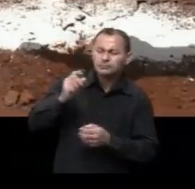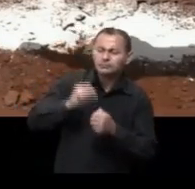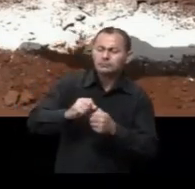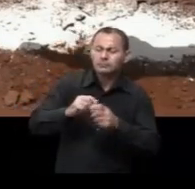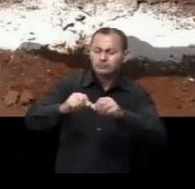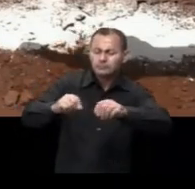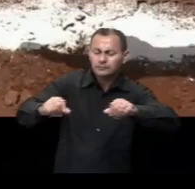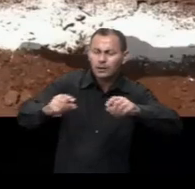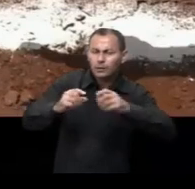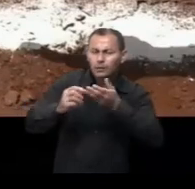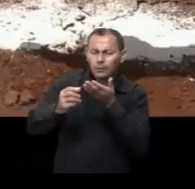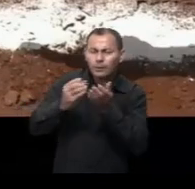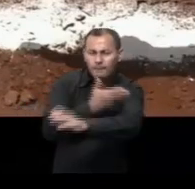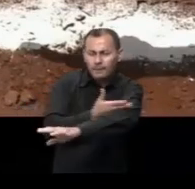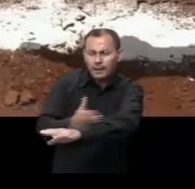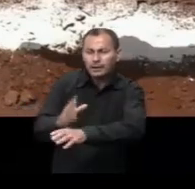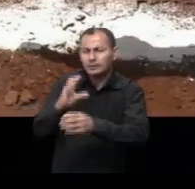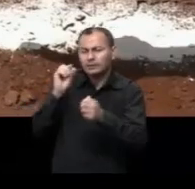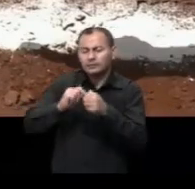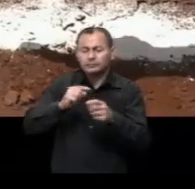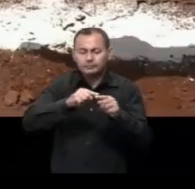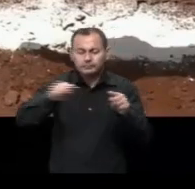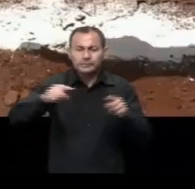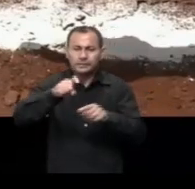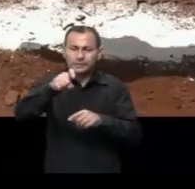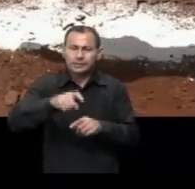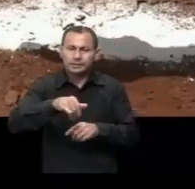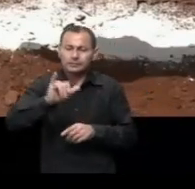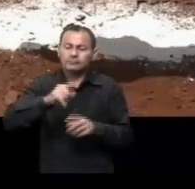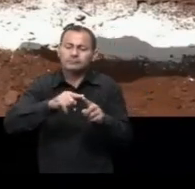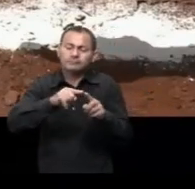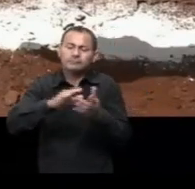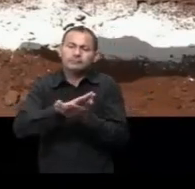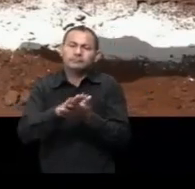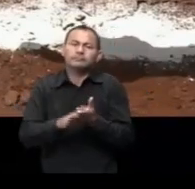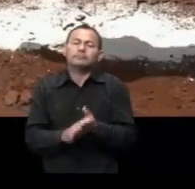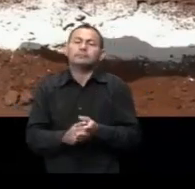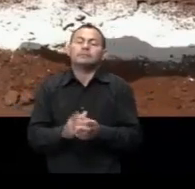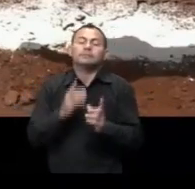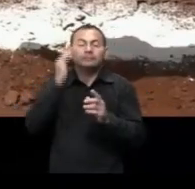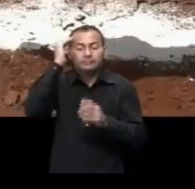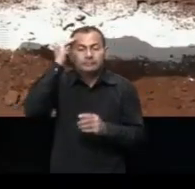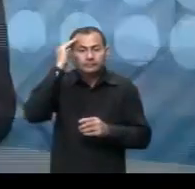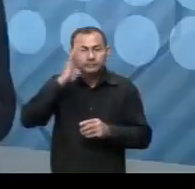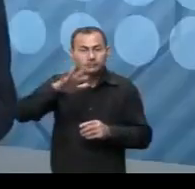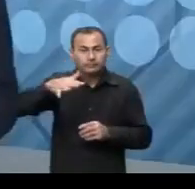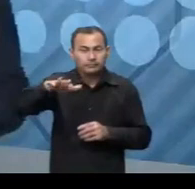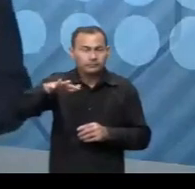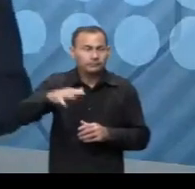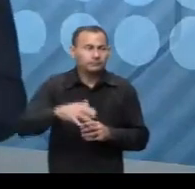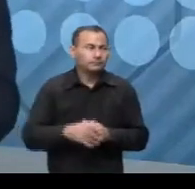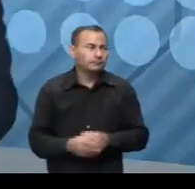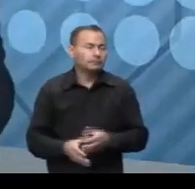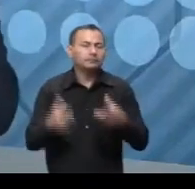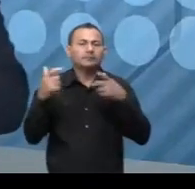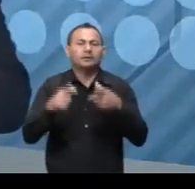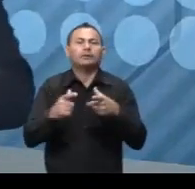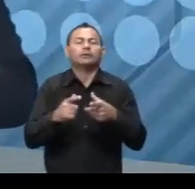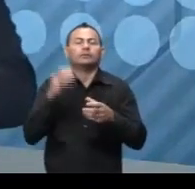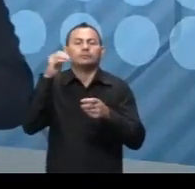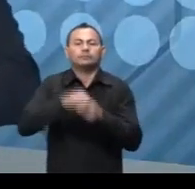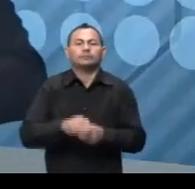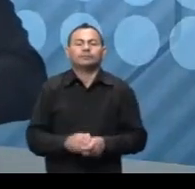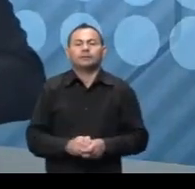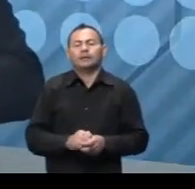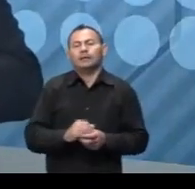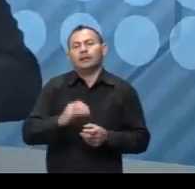cal feita, a gente fez daquele jeito bem rapidinho, assim, ó, x, y, sem o gabarito, para a gente ter uma noção mais ou menos de onde que eu vou